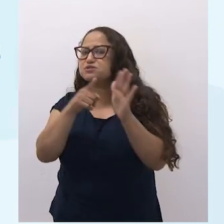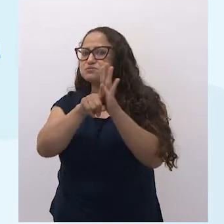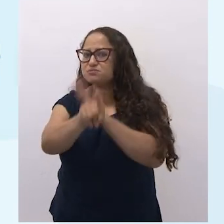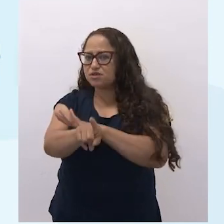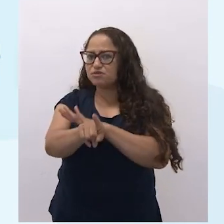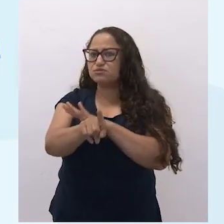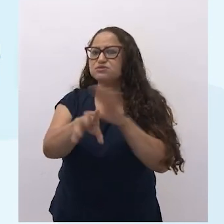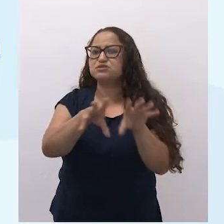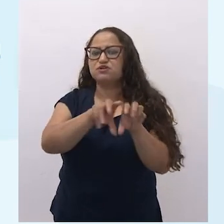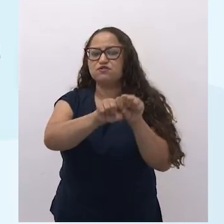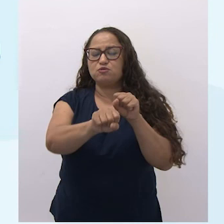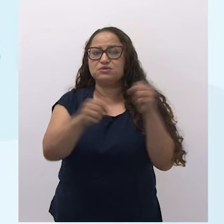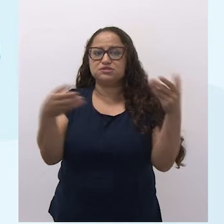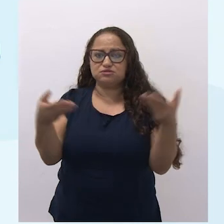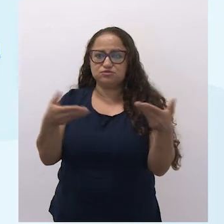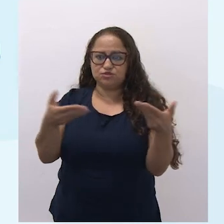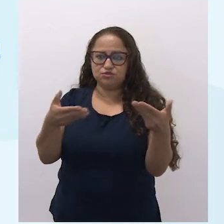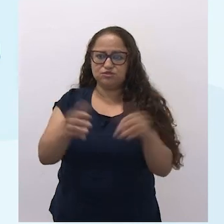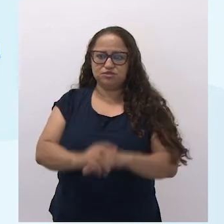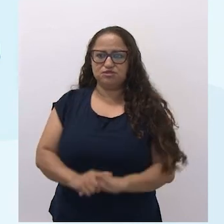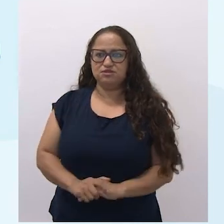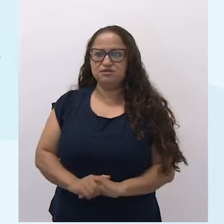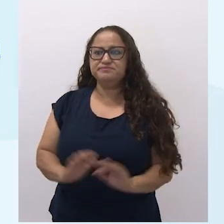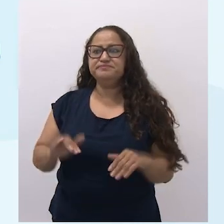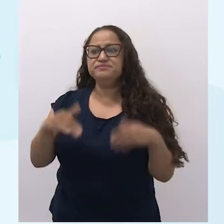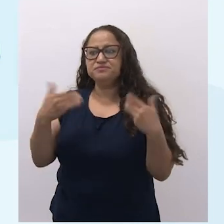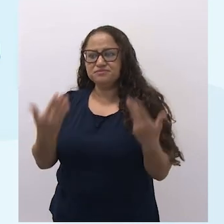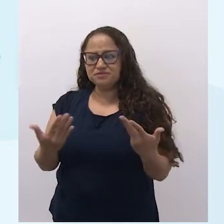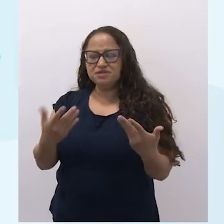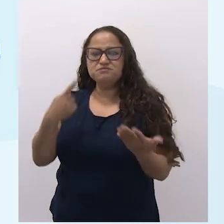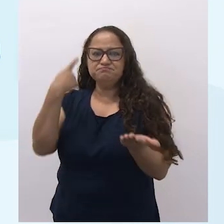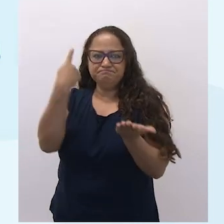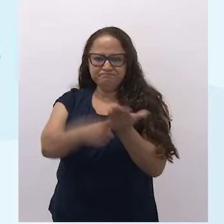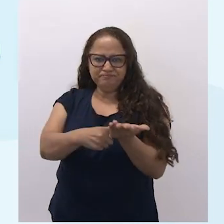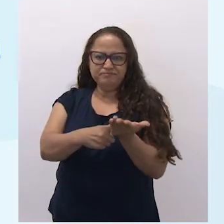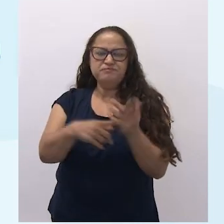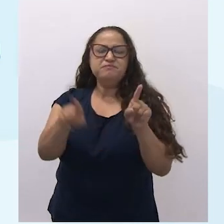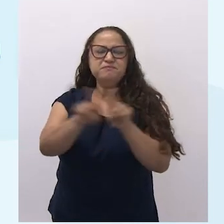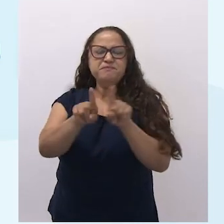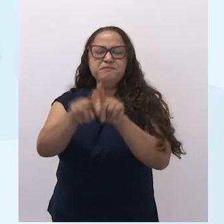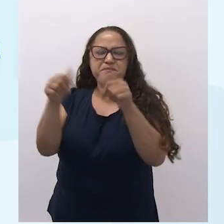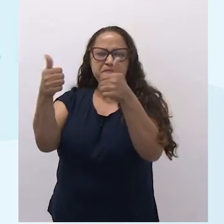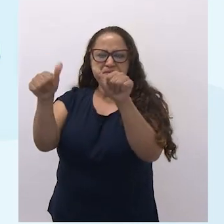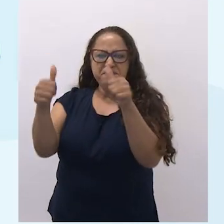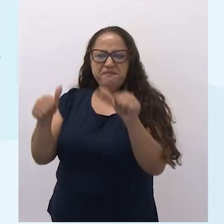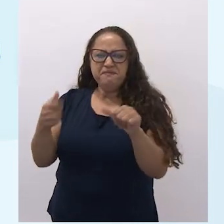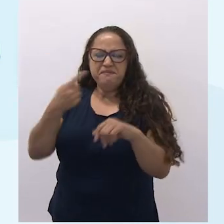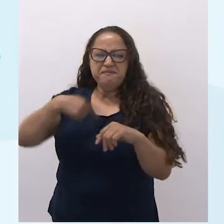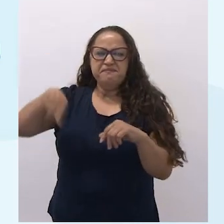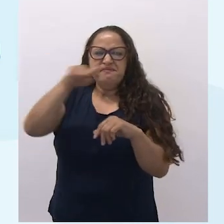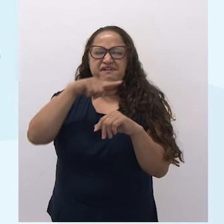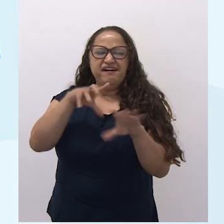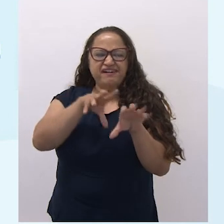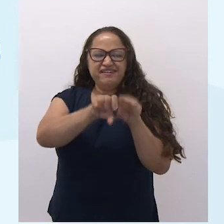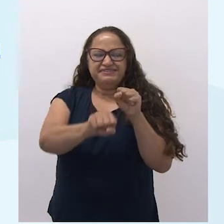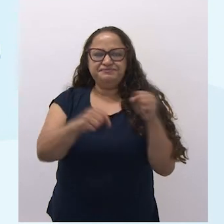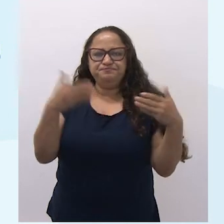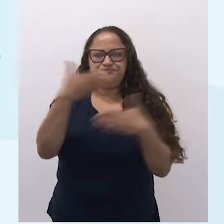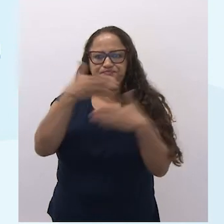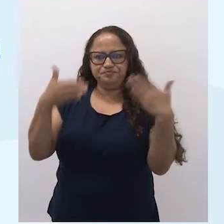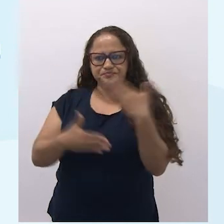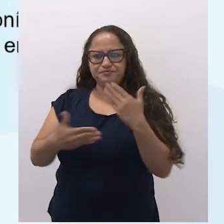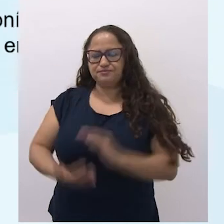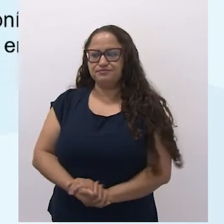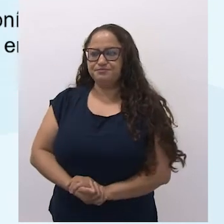sobre a formação de hoje, né? Então, para consolidar e avaliar a nossa formação. Próximo slide.